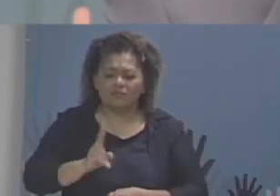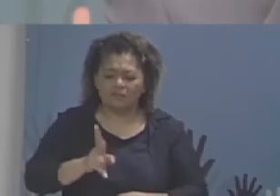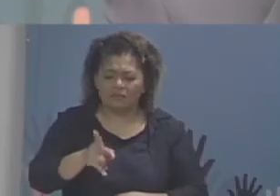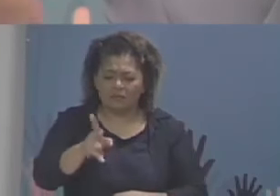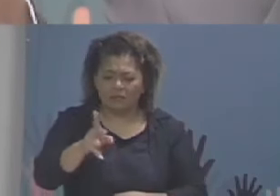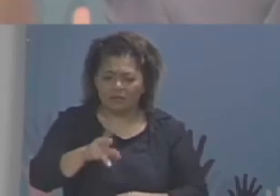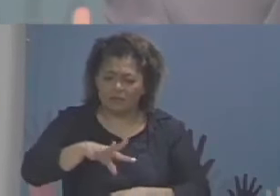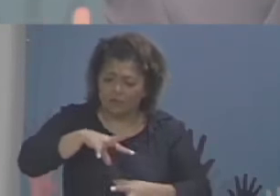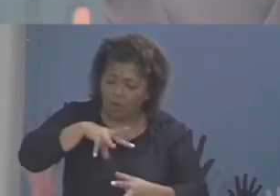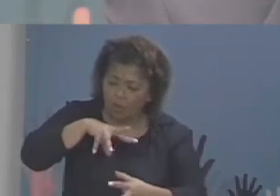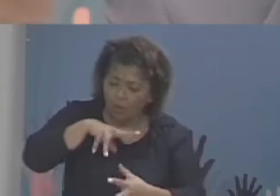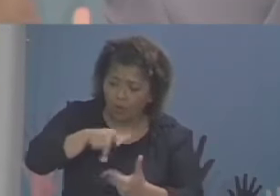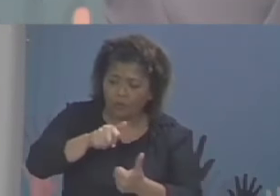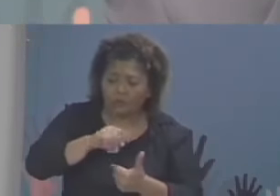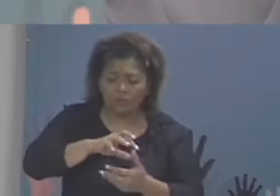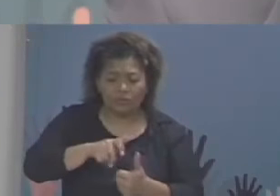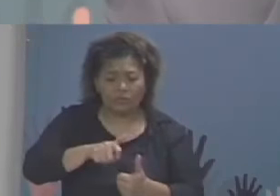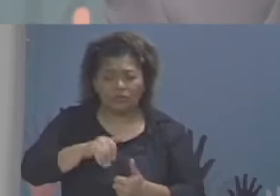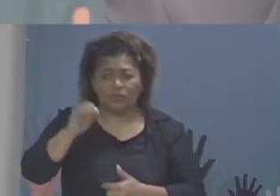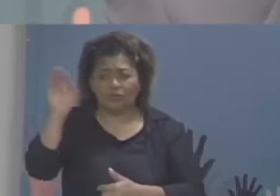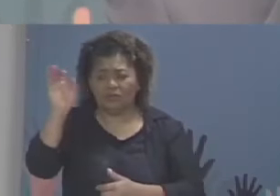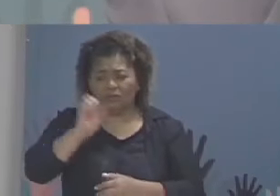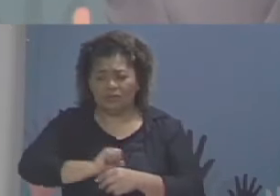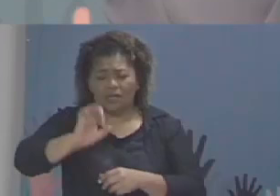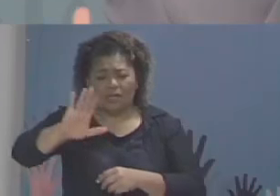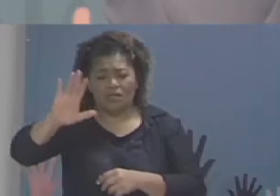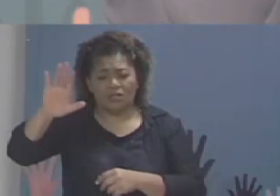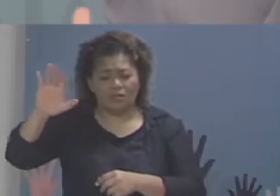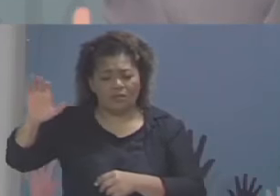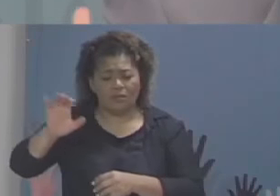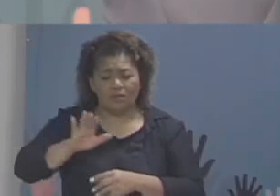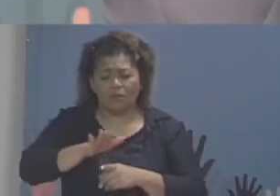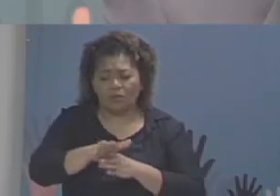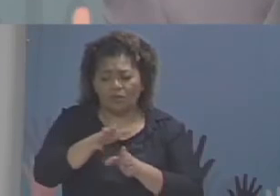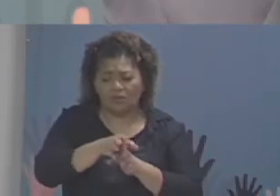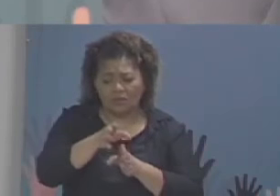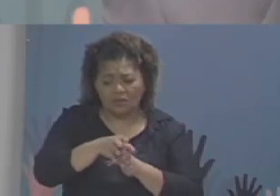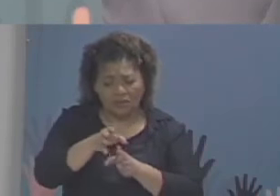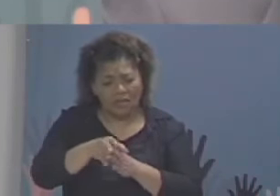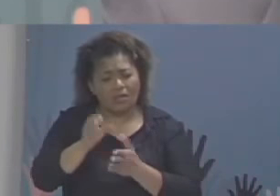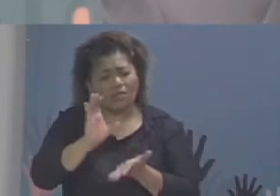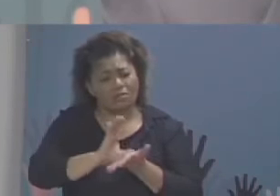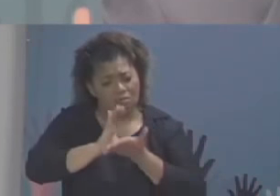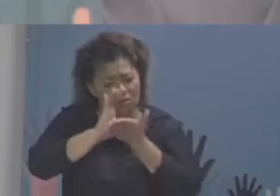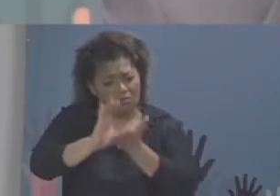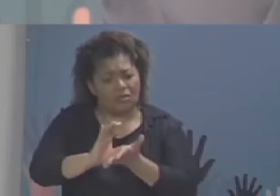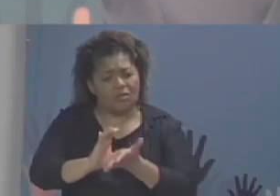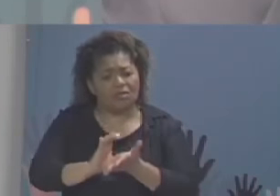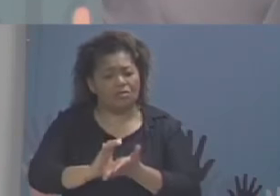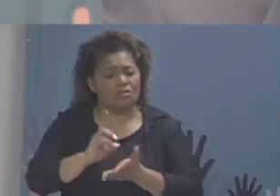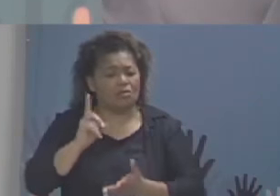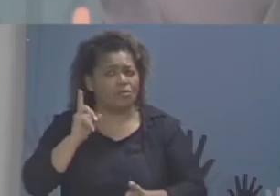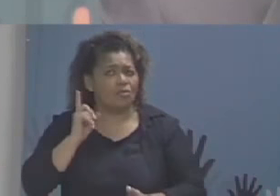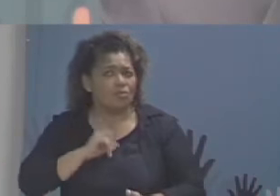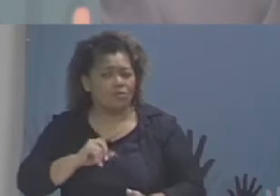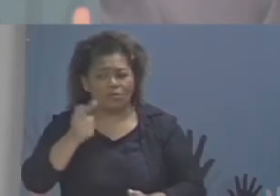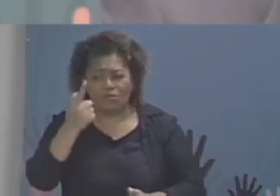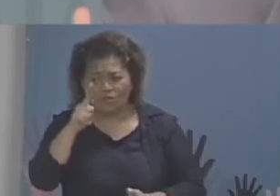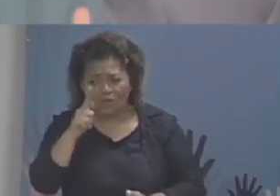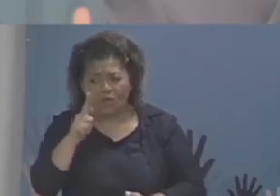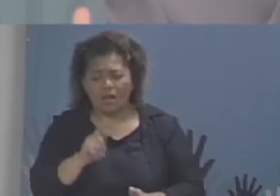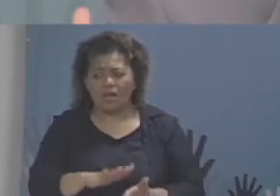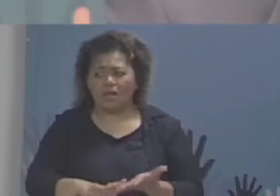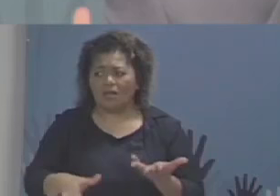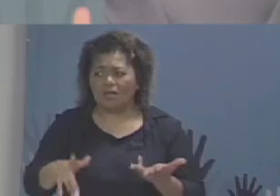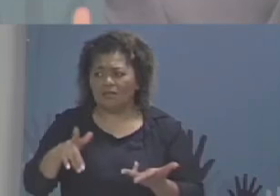nacionalmente, concorrendo ao pleito para o Conselho Federal de Psicologia, mas temos as parcerias em Goiás, do CRP Forte, nós temos em Minas Gerais a